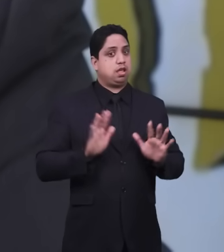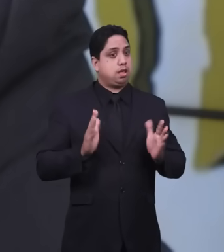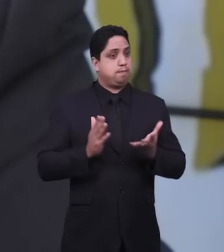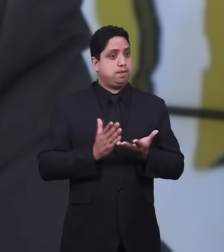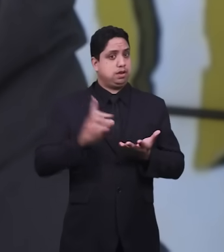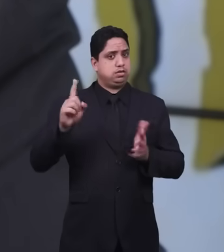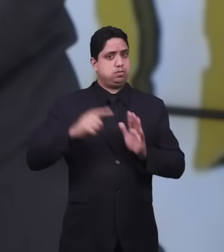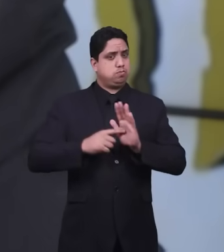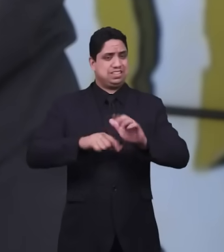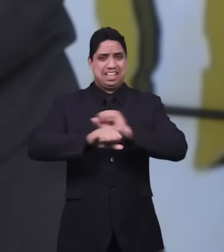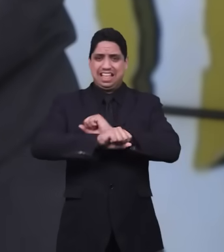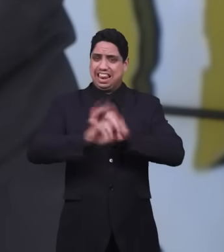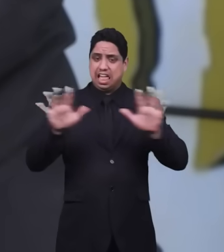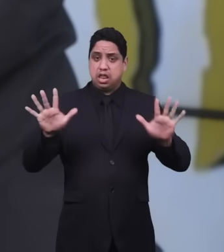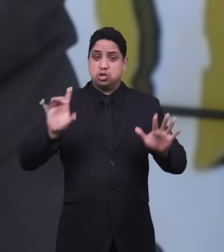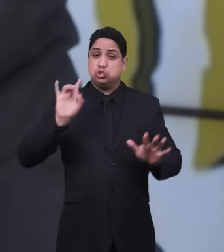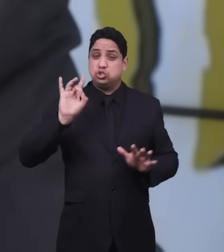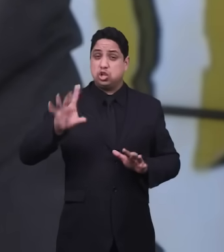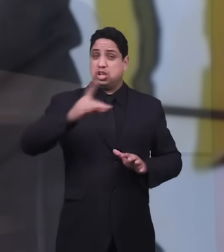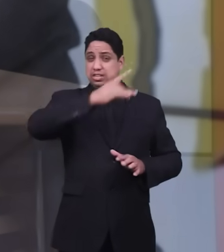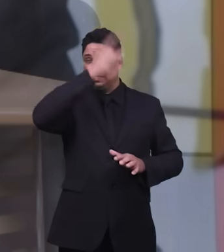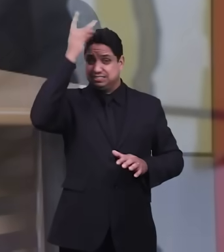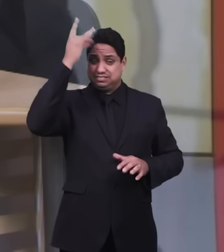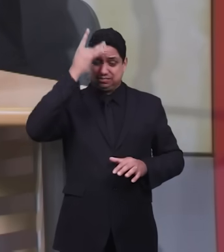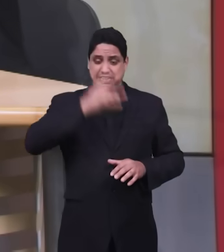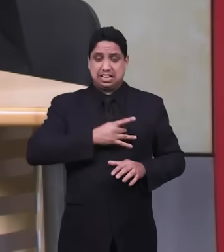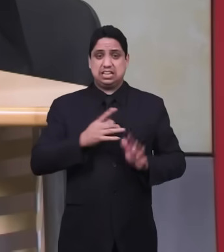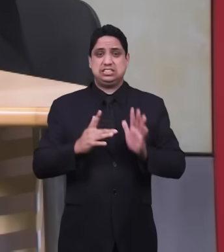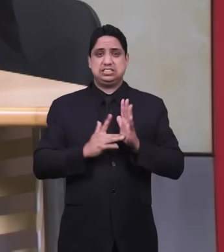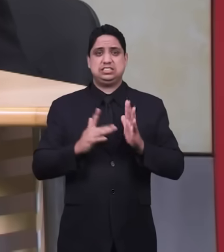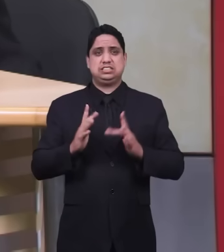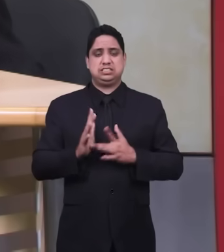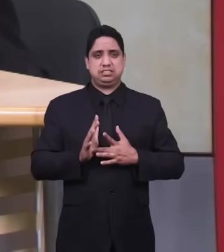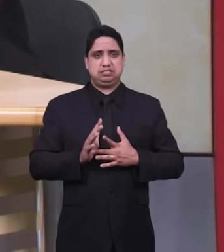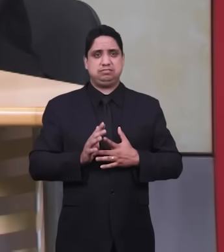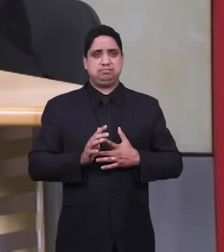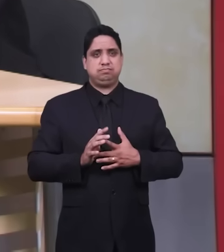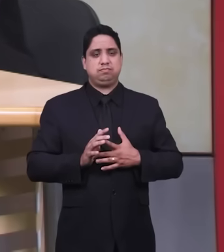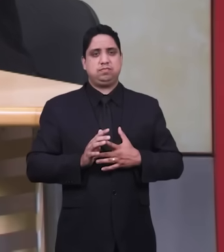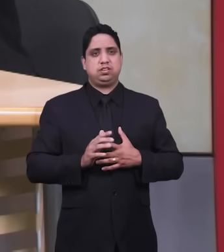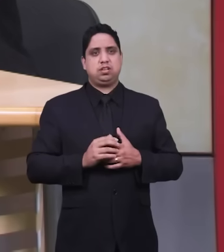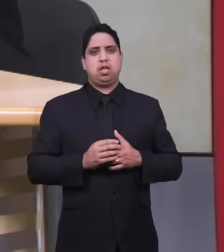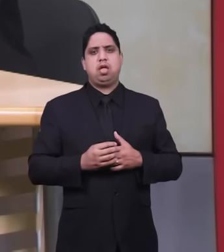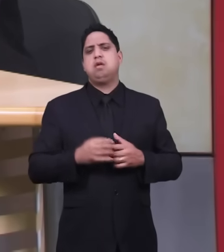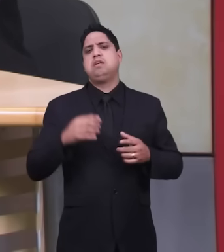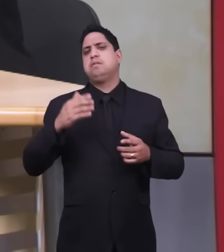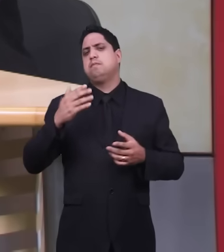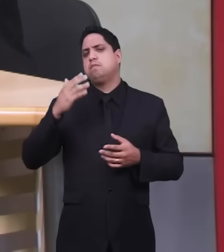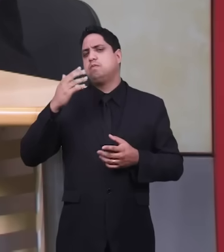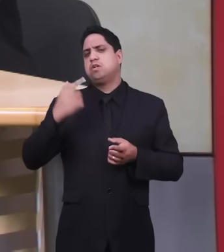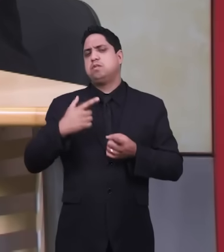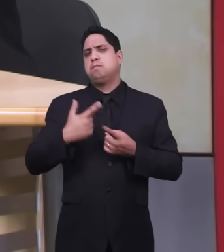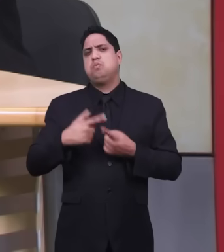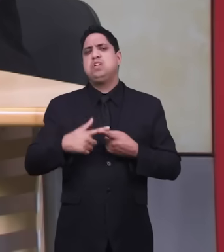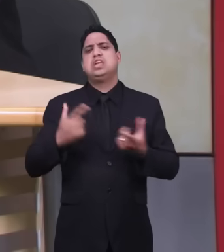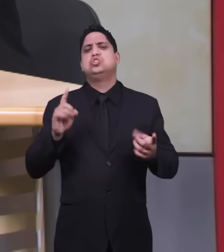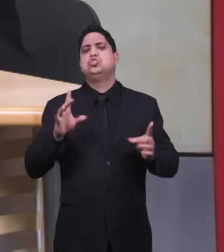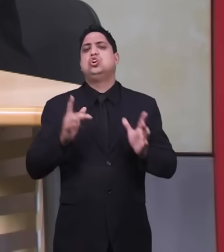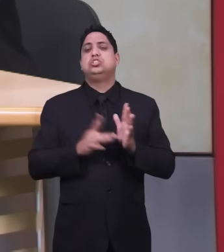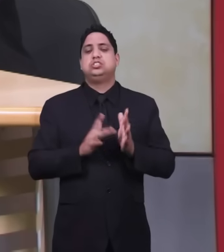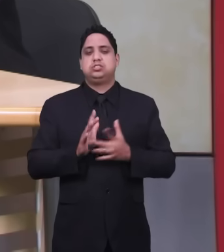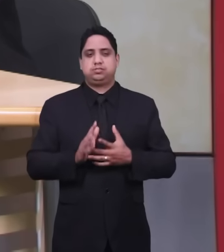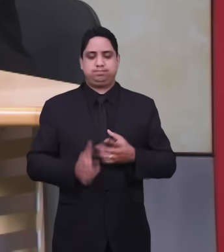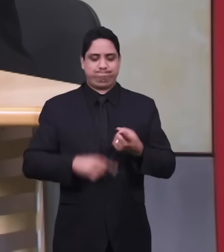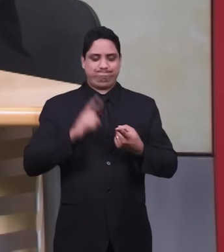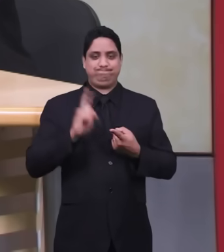não fala há outro sobre nome, isso. Não há outro nome. Então, mas isso é claro, né? Isso é uma coisa assim. Vamos dizer o seguinte, vamos dizer didaticamente por que só Jesus batiza com o Espírito Santo.